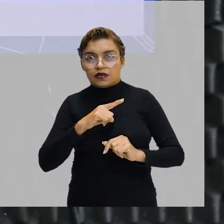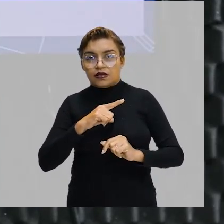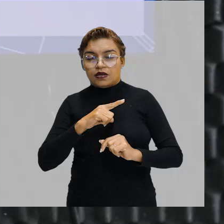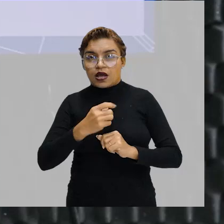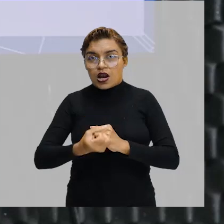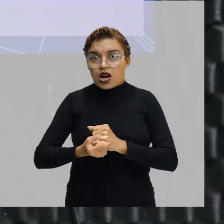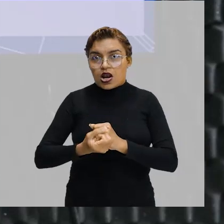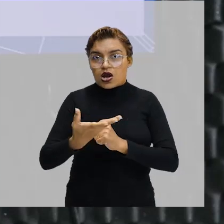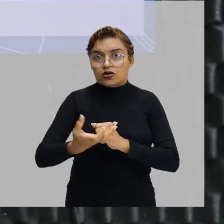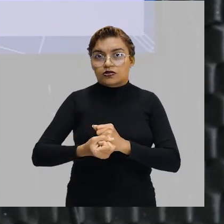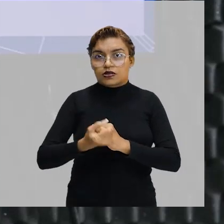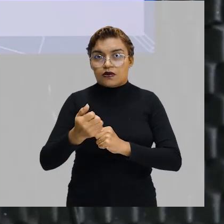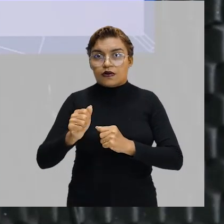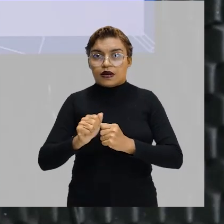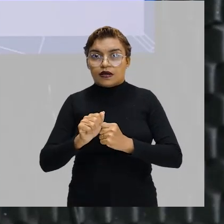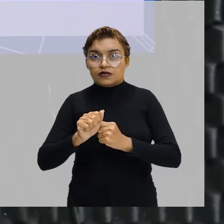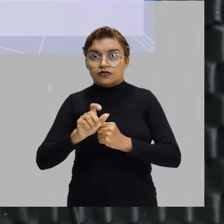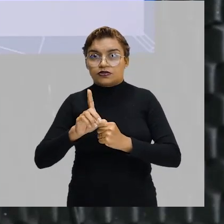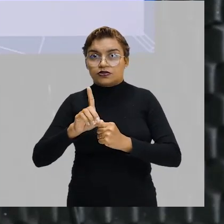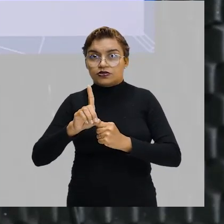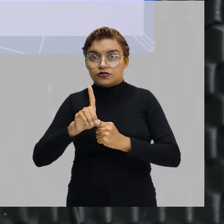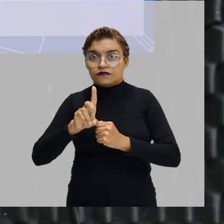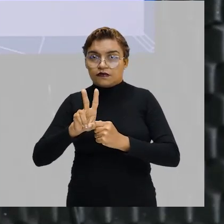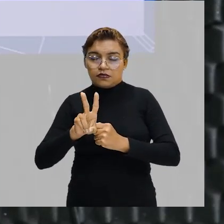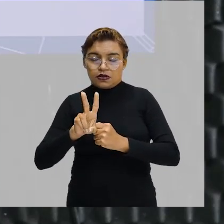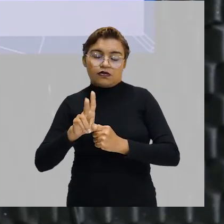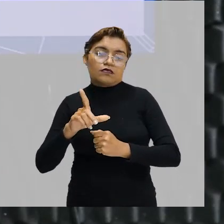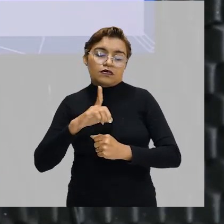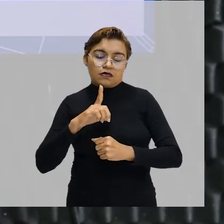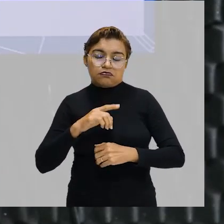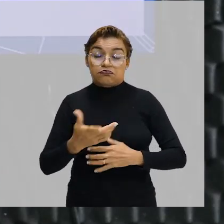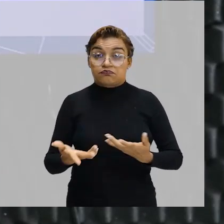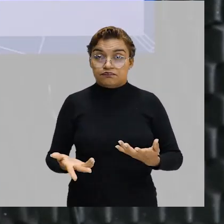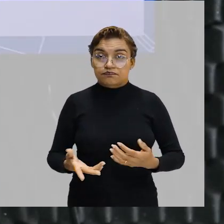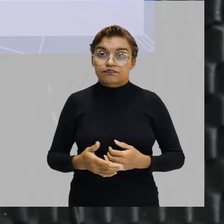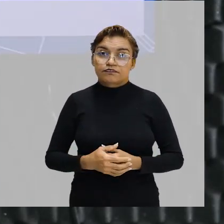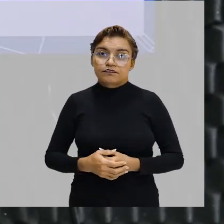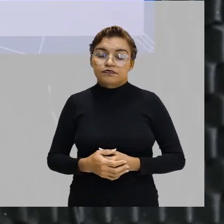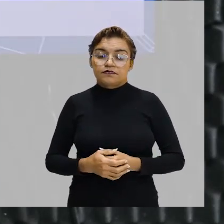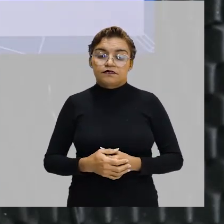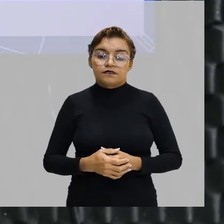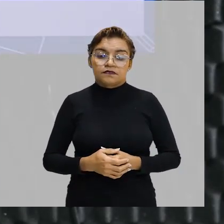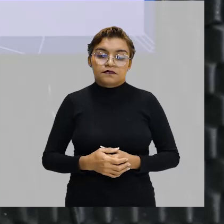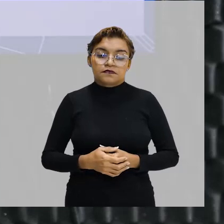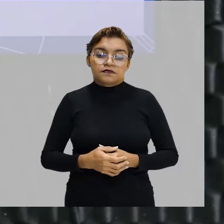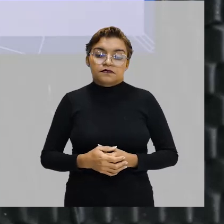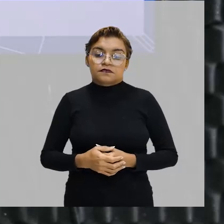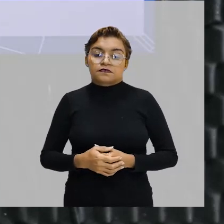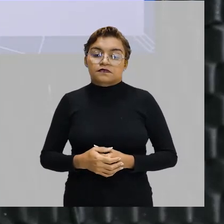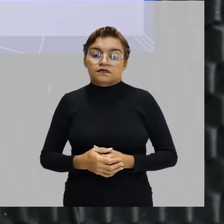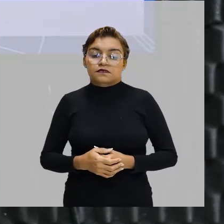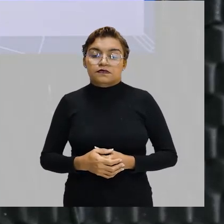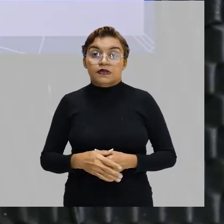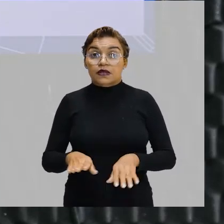adverbial. Eu tenho o pronome, que